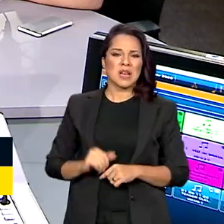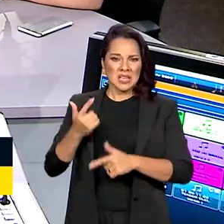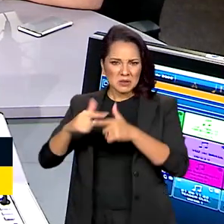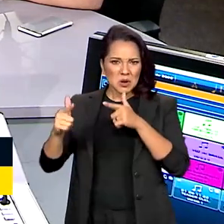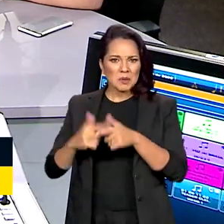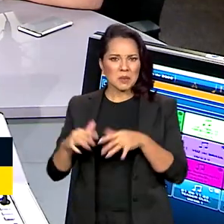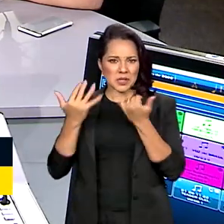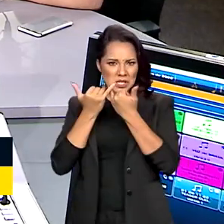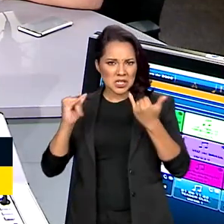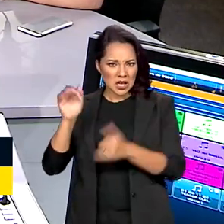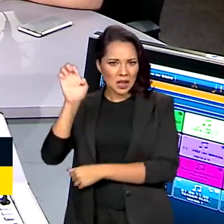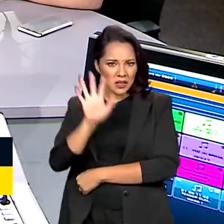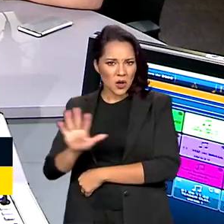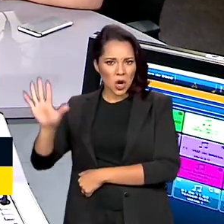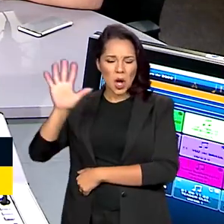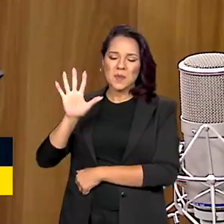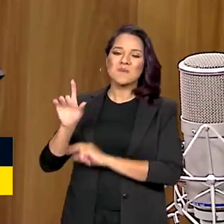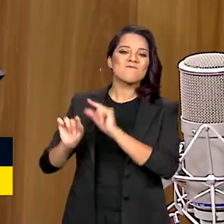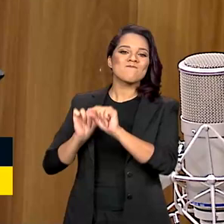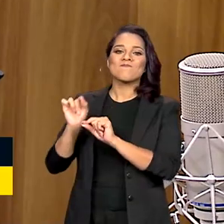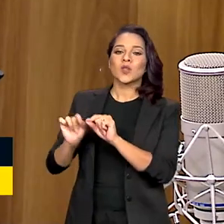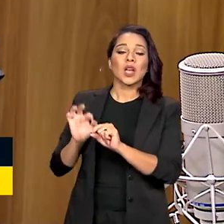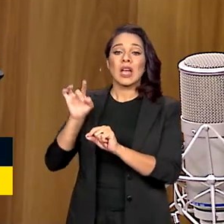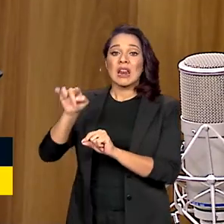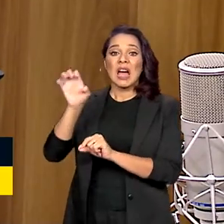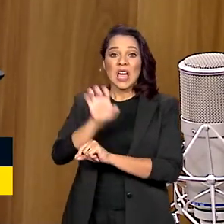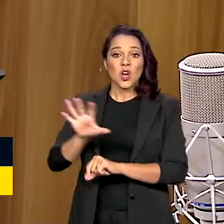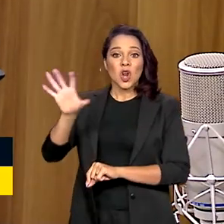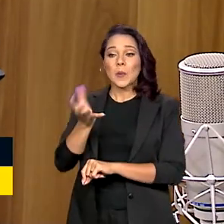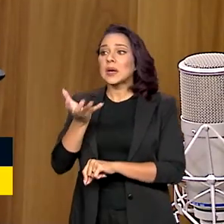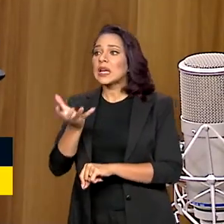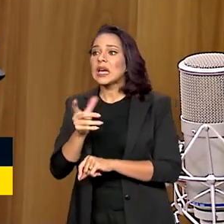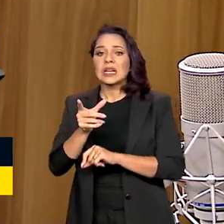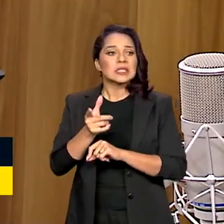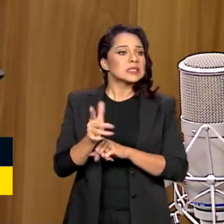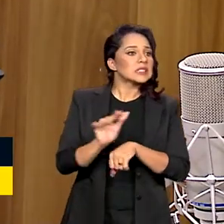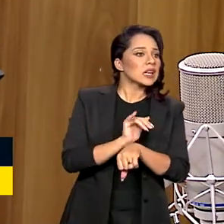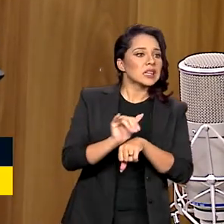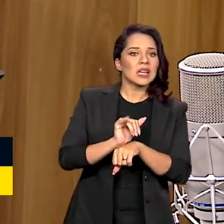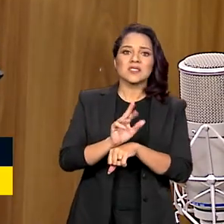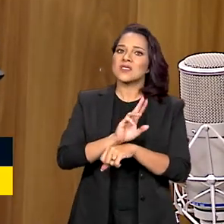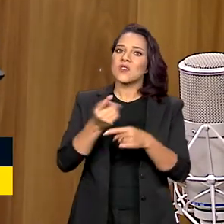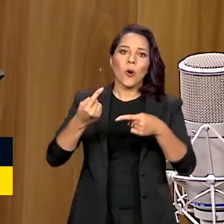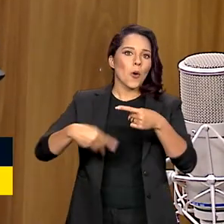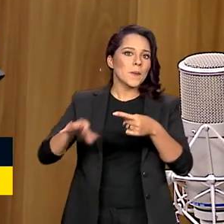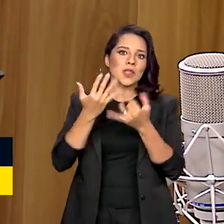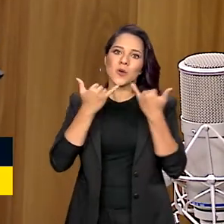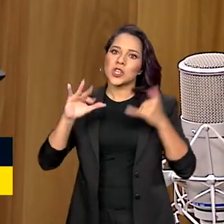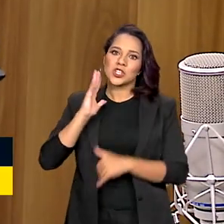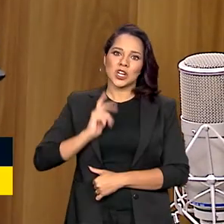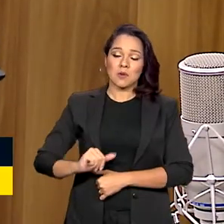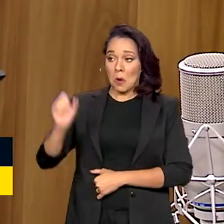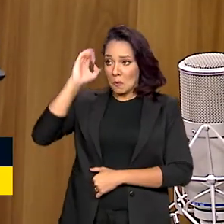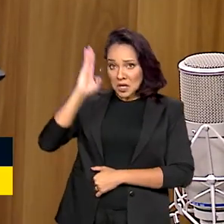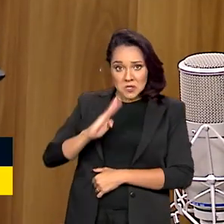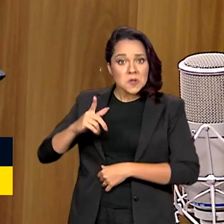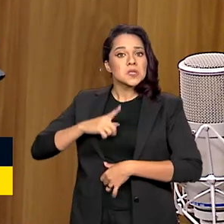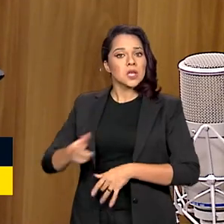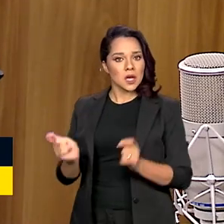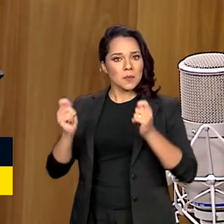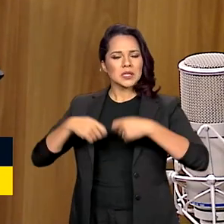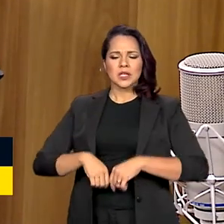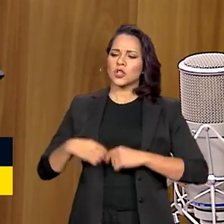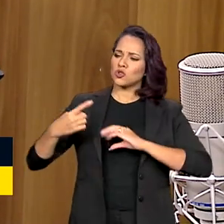energética, principalmente na Europa, está fazendo que a Europa busque alternativas que não são energia limpa. O Brasil tem a capacidade